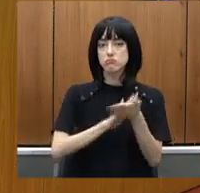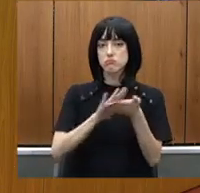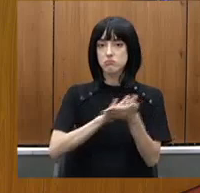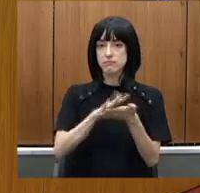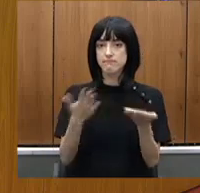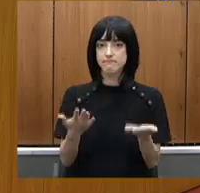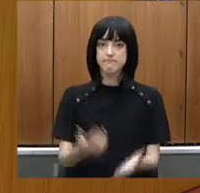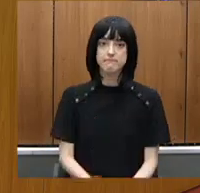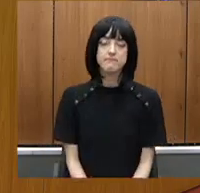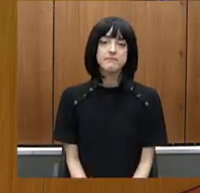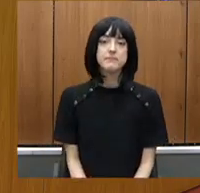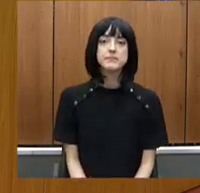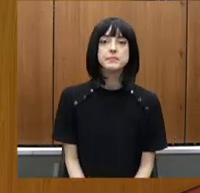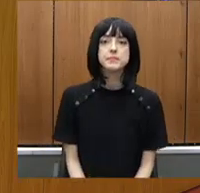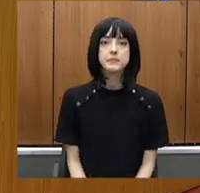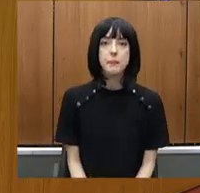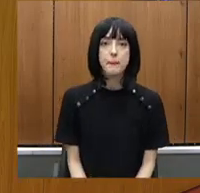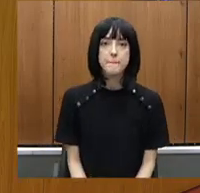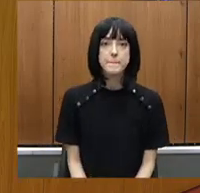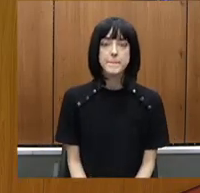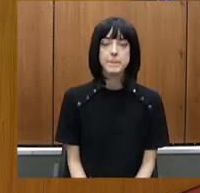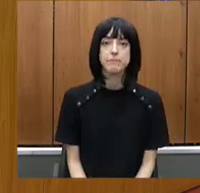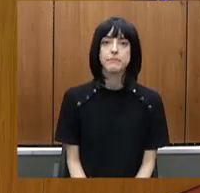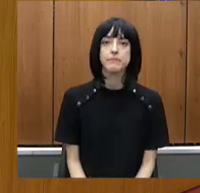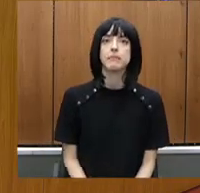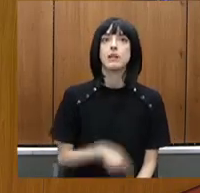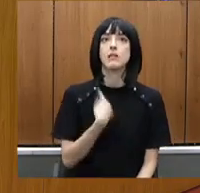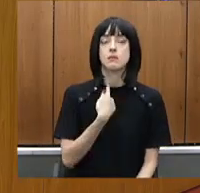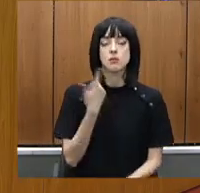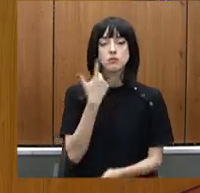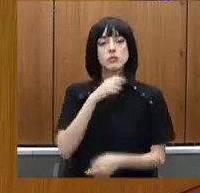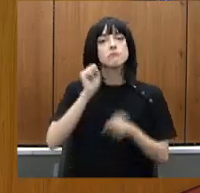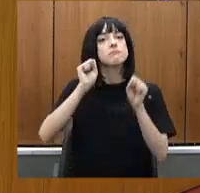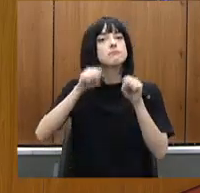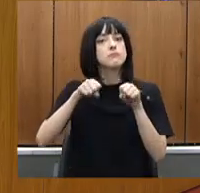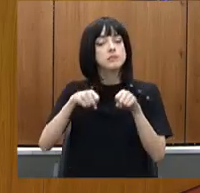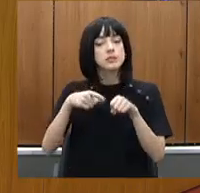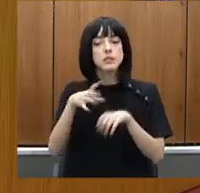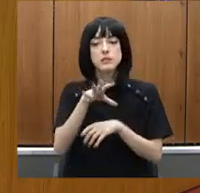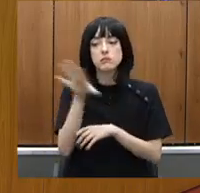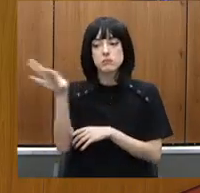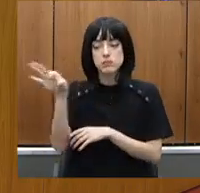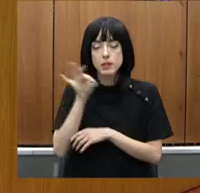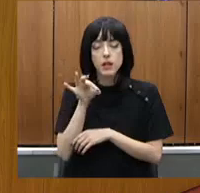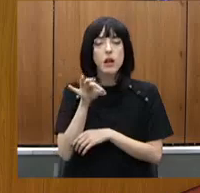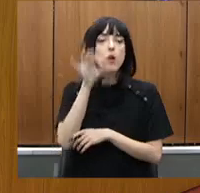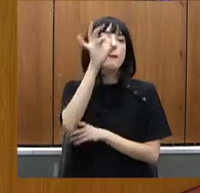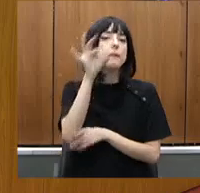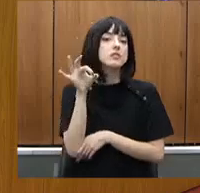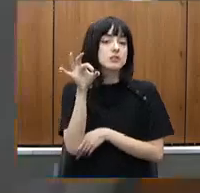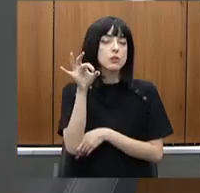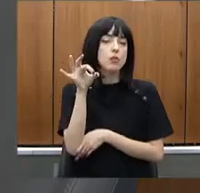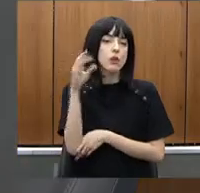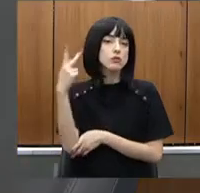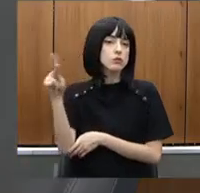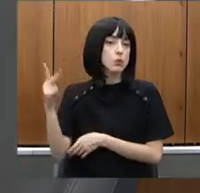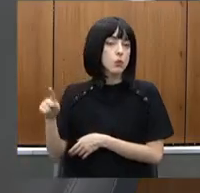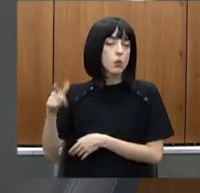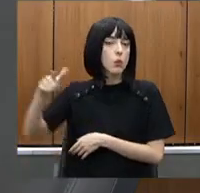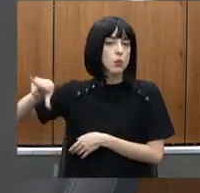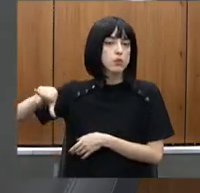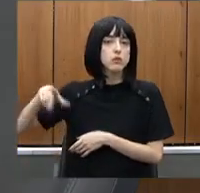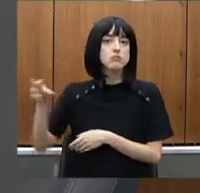e e respondeu o senhor né querendo lá por exemplo equipamentos de uso operacional que são as câmeras corporais né